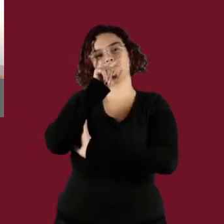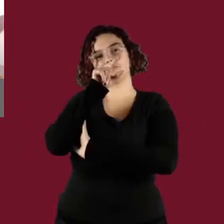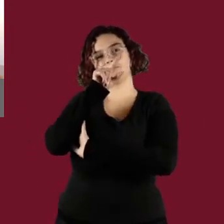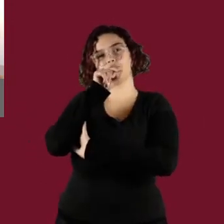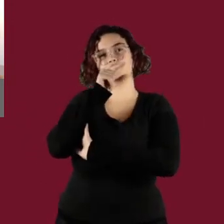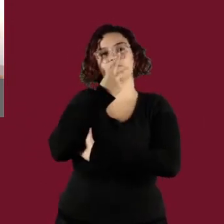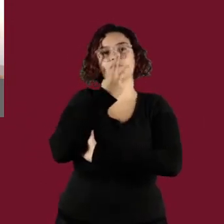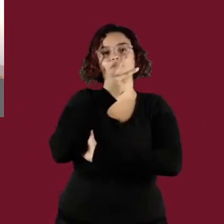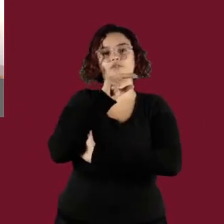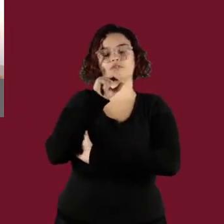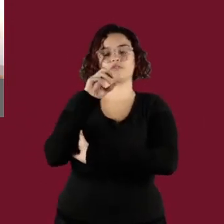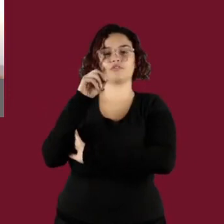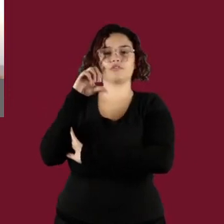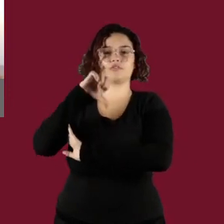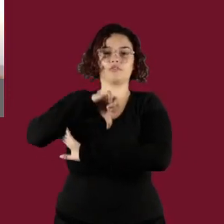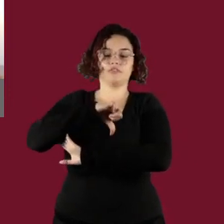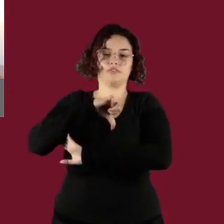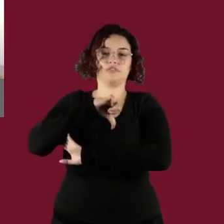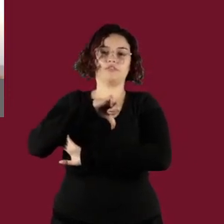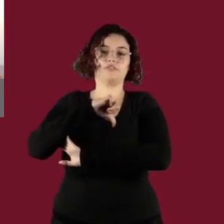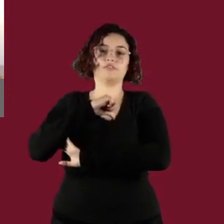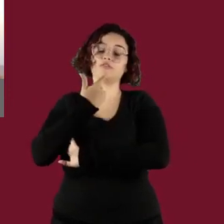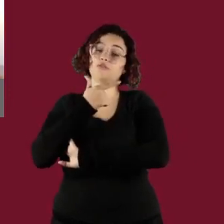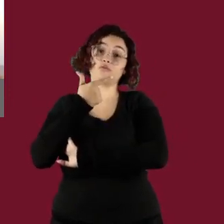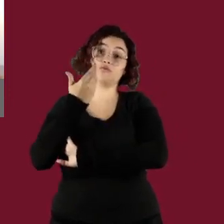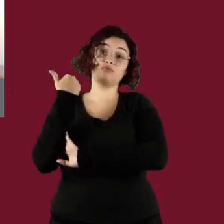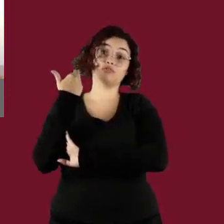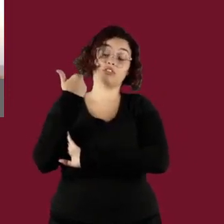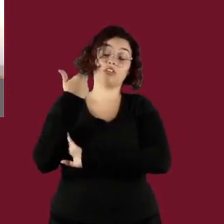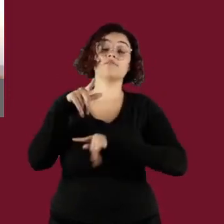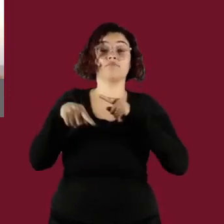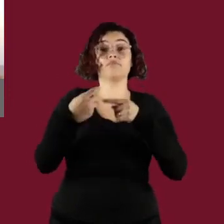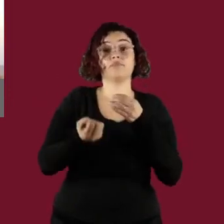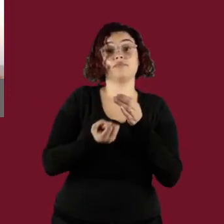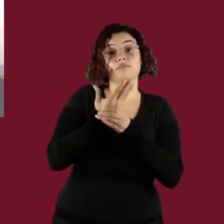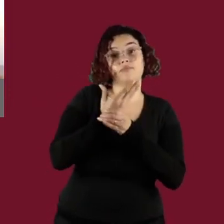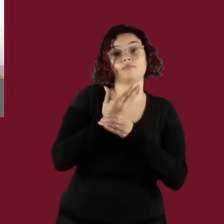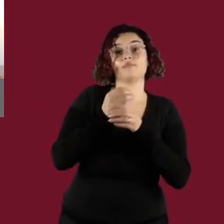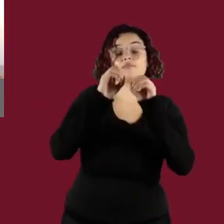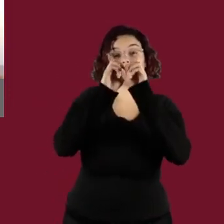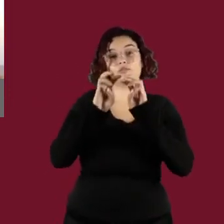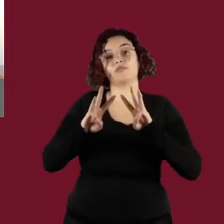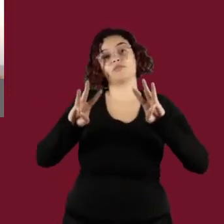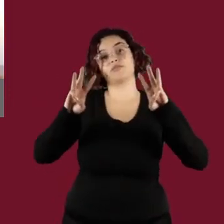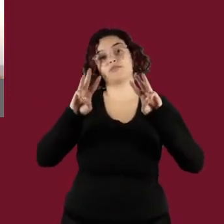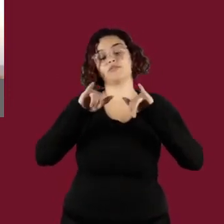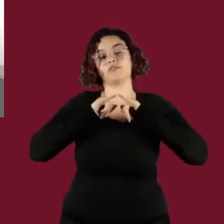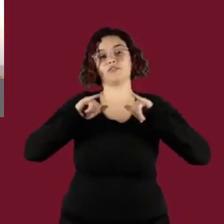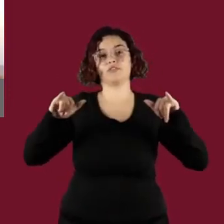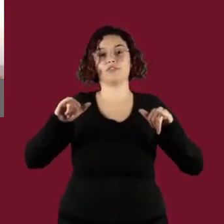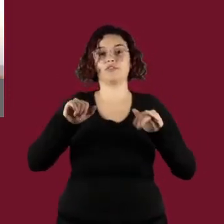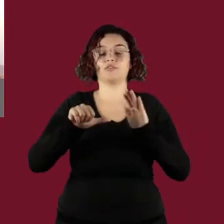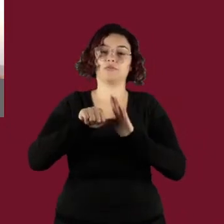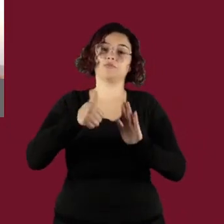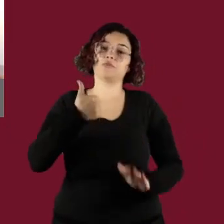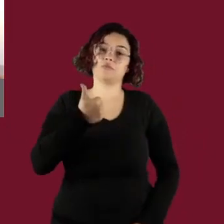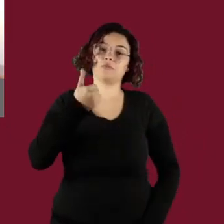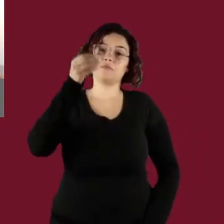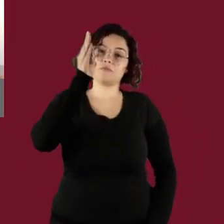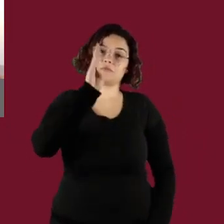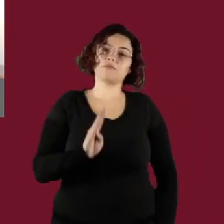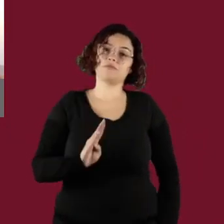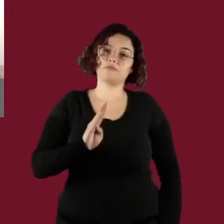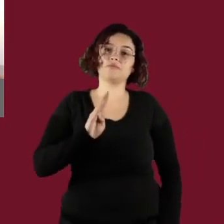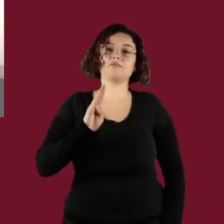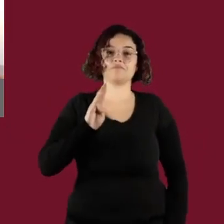existia rede social na ONU News, em todas as línguas. Português foi a primeira a se lançar, e depois vieram as outras línguas. Então, nós